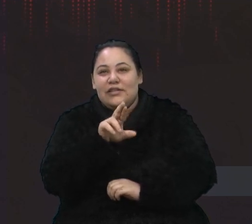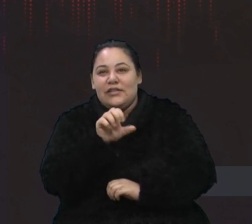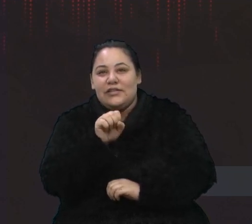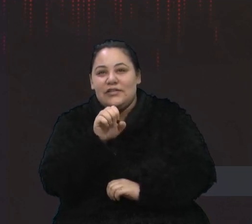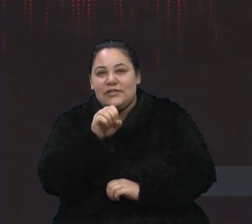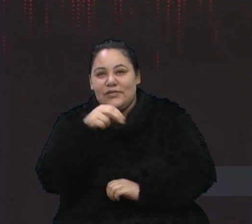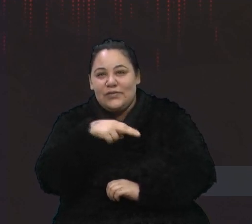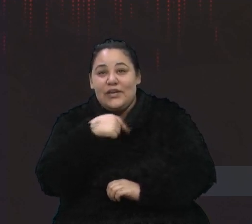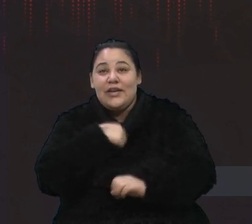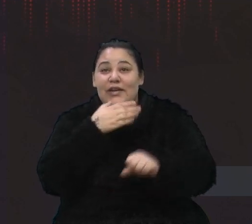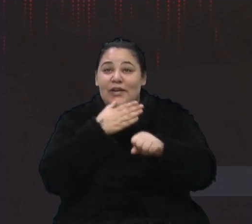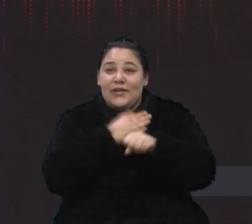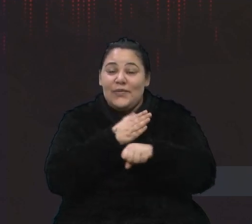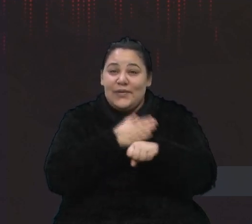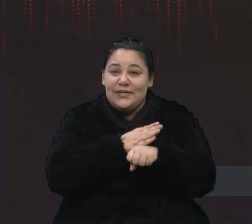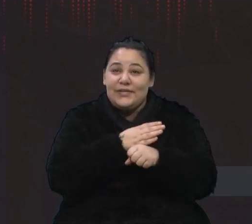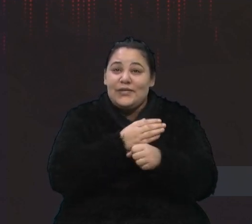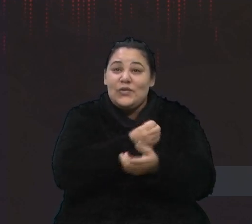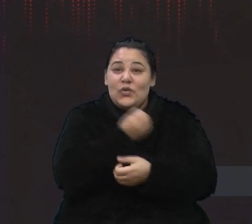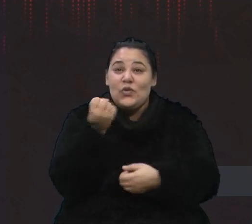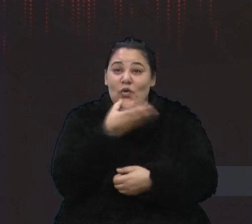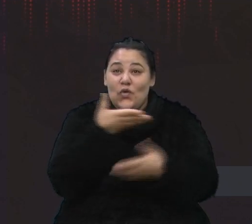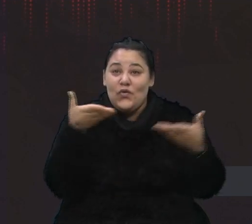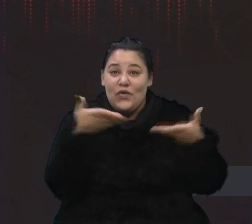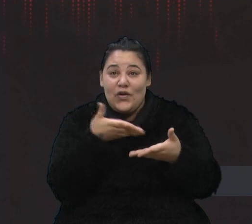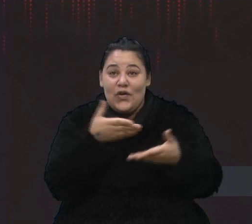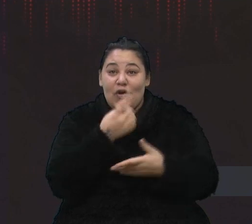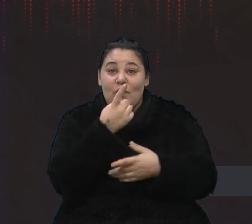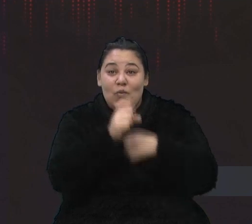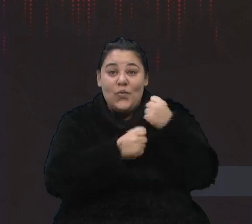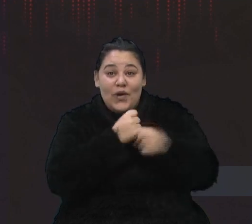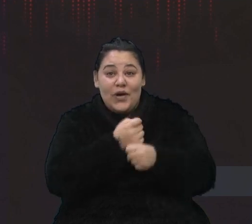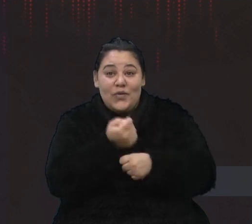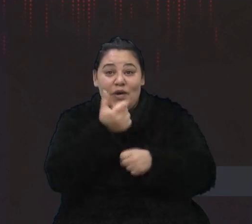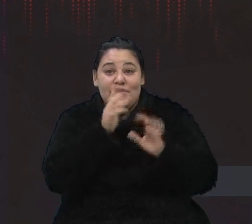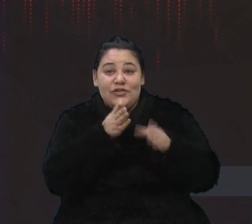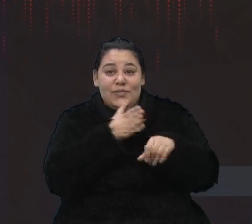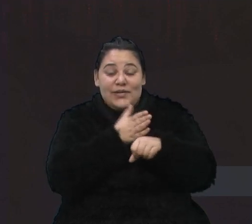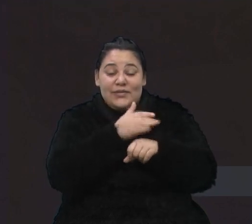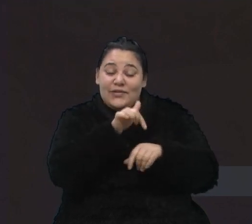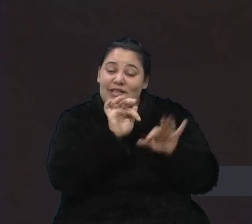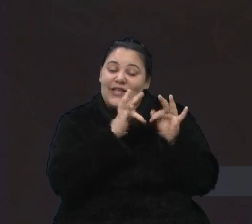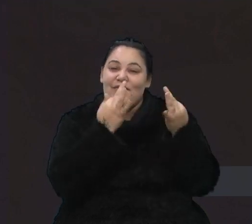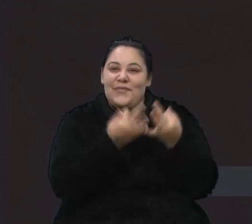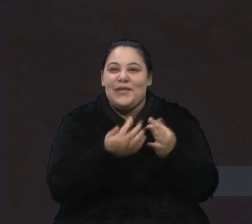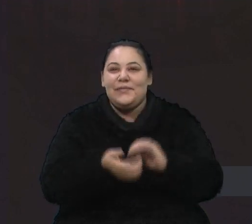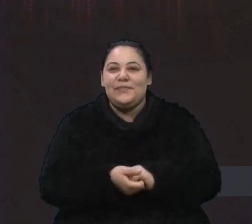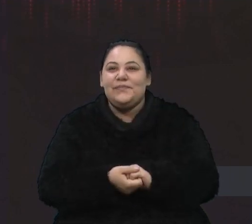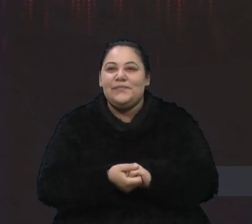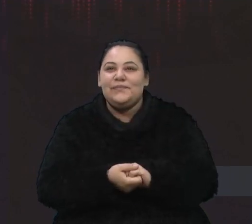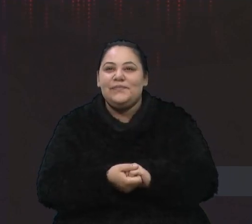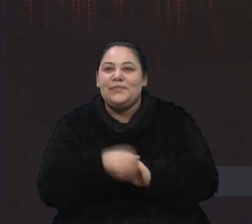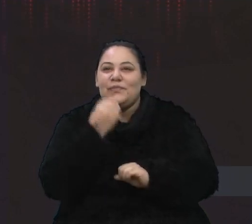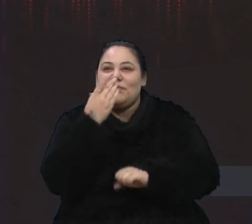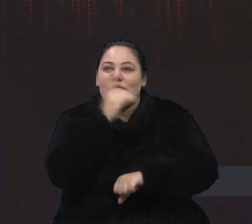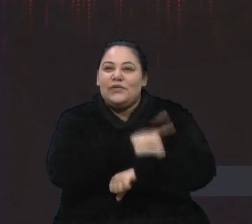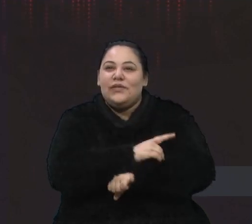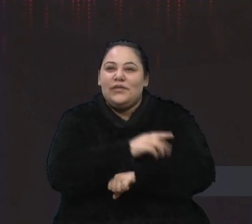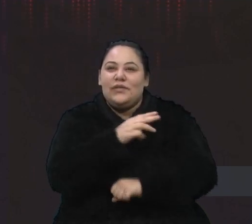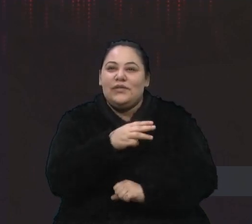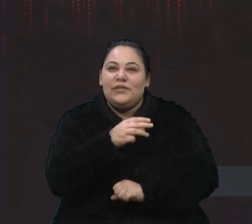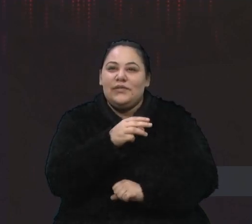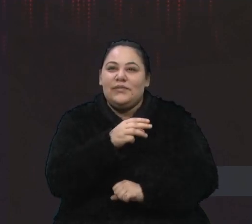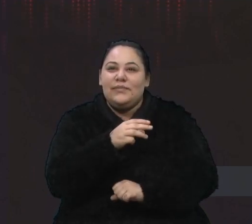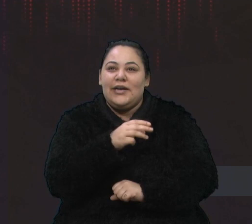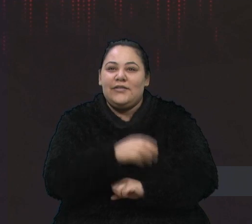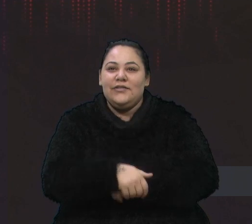Falso. Sou novo no grupo, vai fazer a base de 1 ano que estou fazendo parte dessa grande família. E aí pessoal, tudo bem? Meu nome é Marco